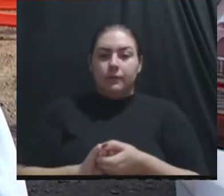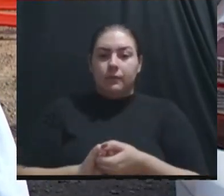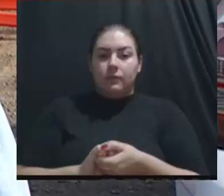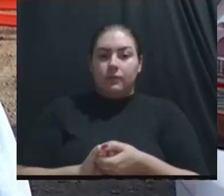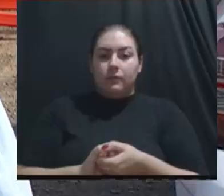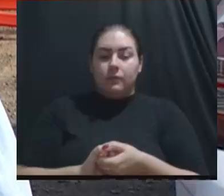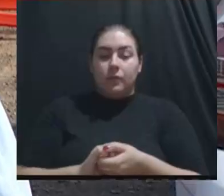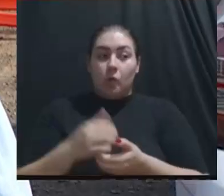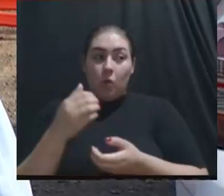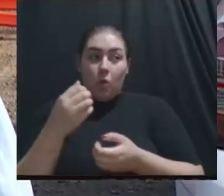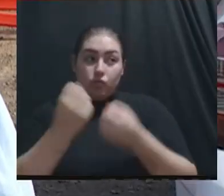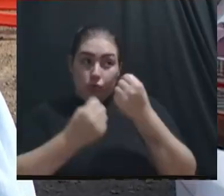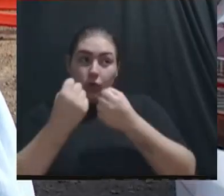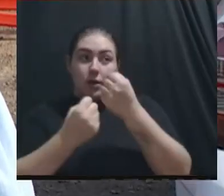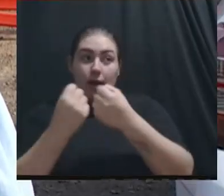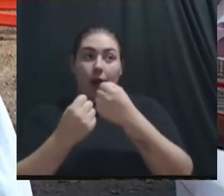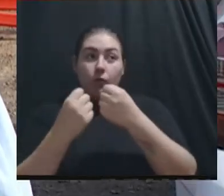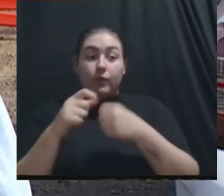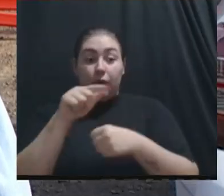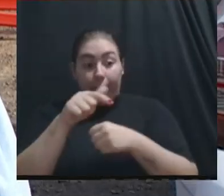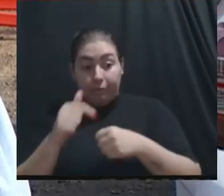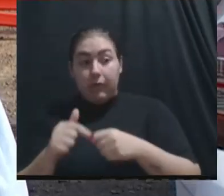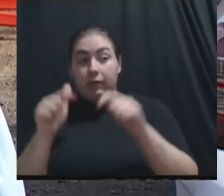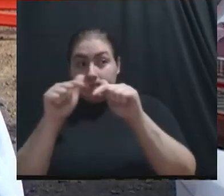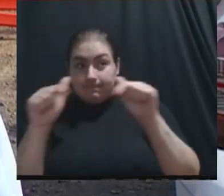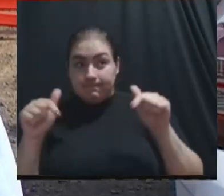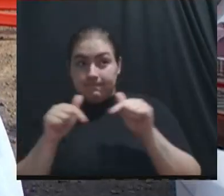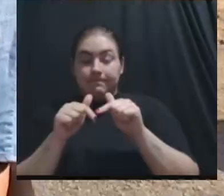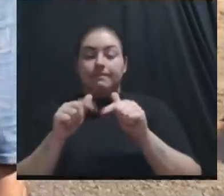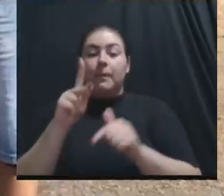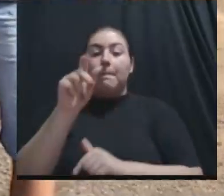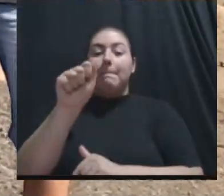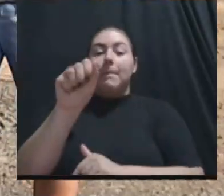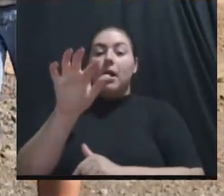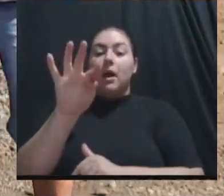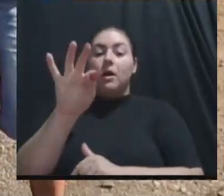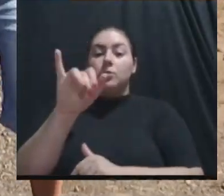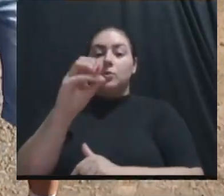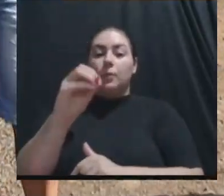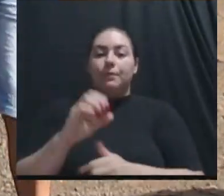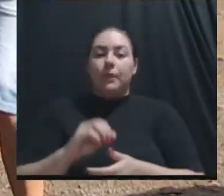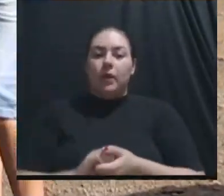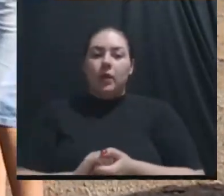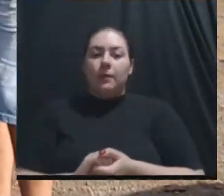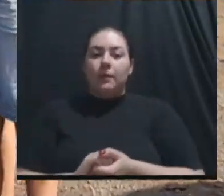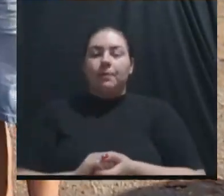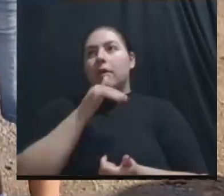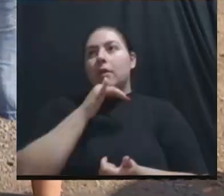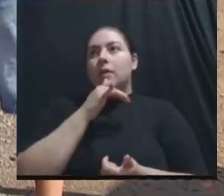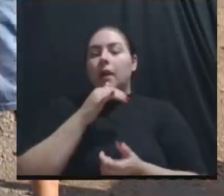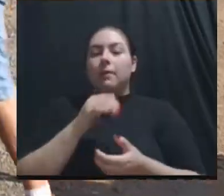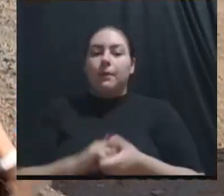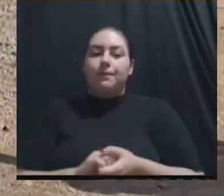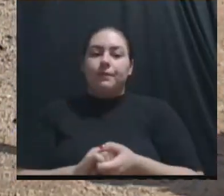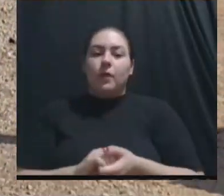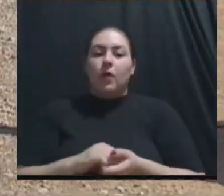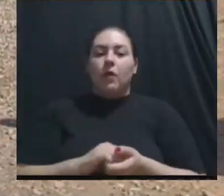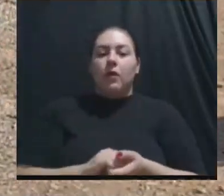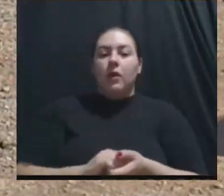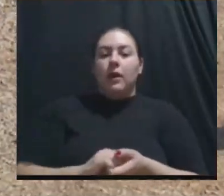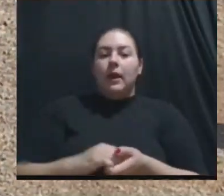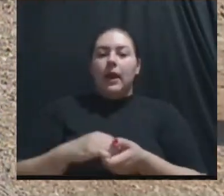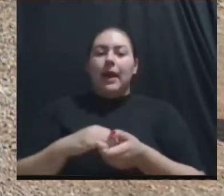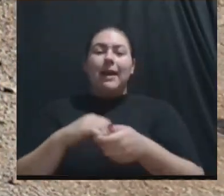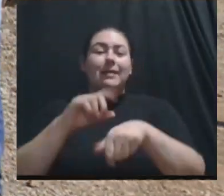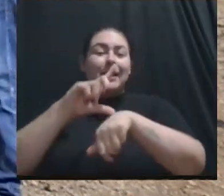ao pátio são aqueles que ferem alguma legislação, ou seja, licenciamento atrasado, estacionamento irregular